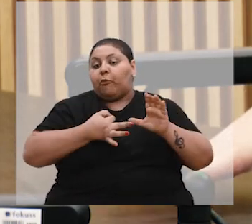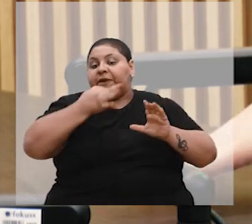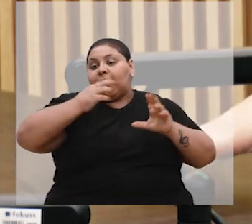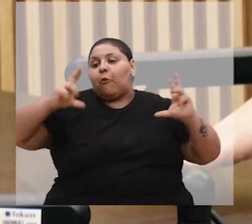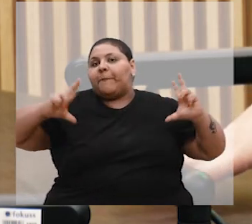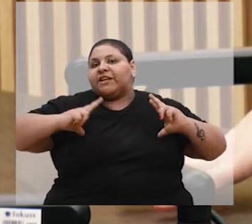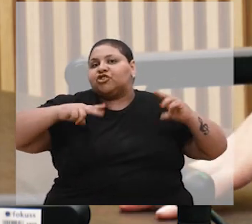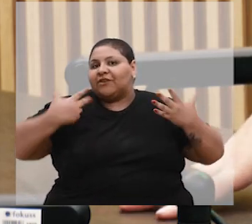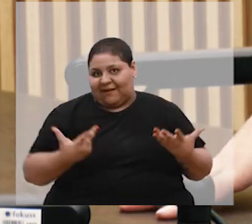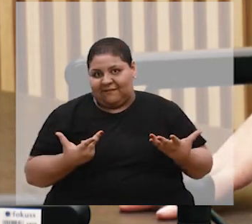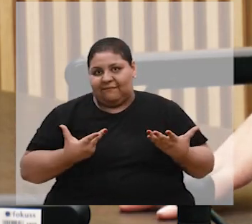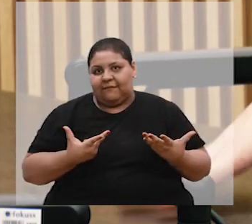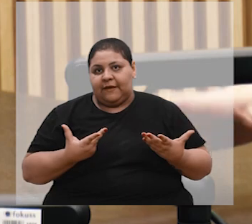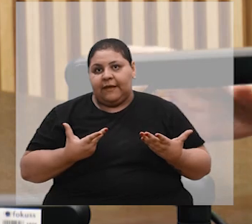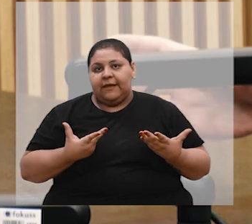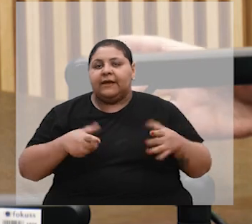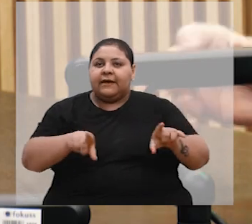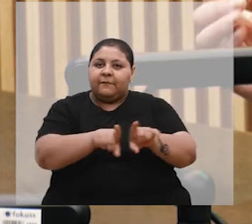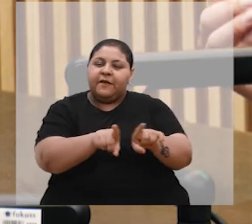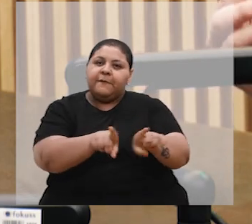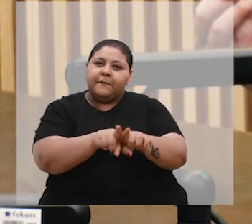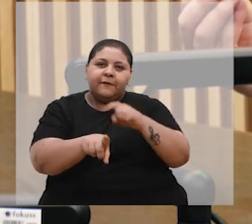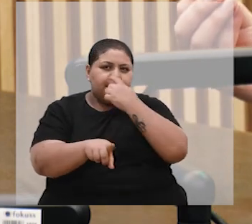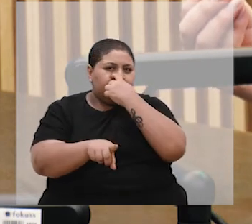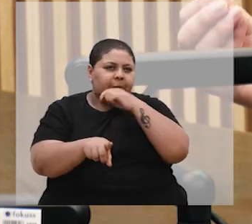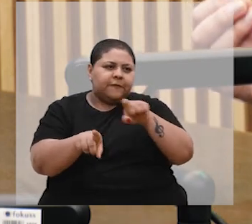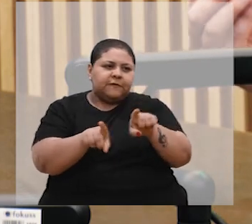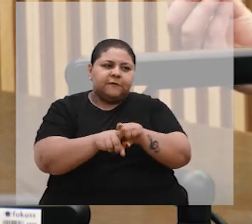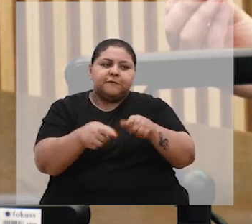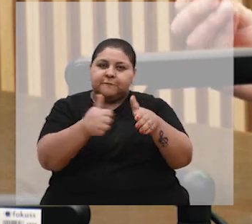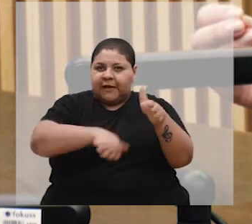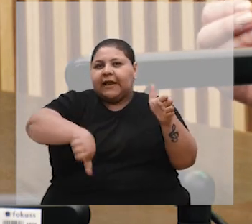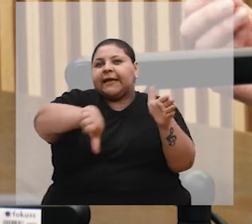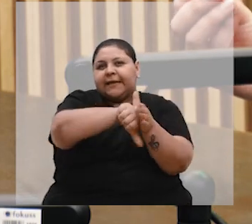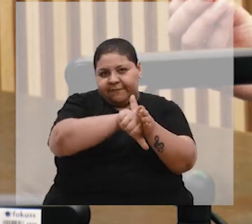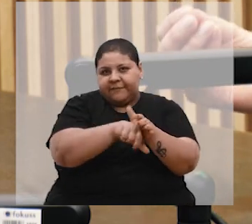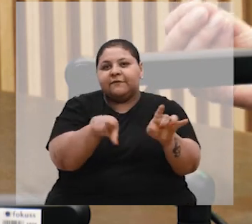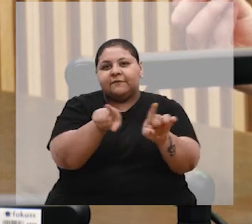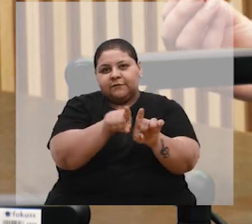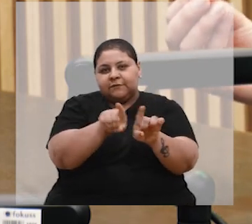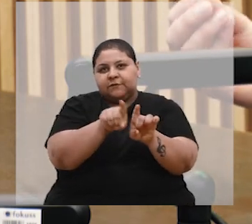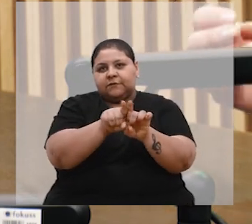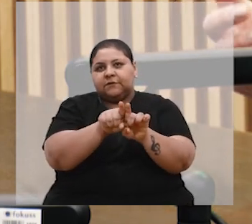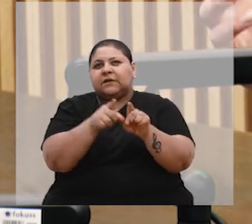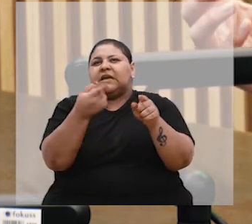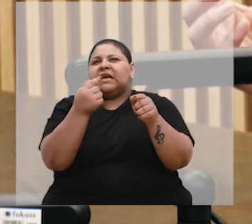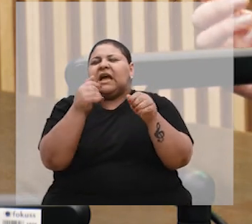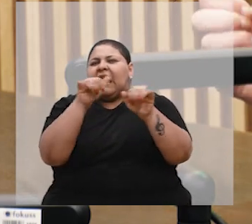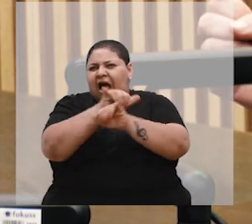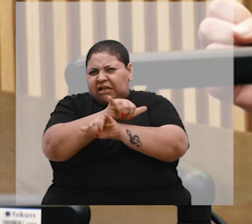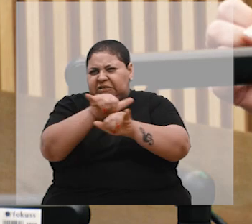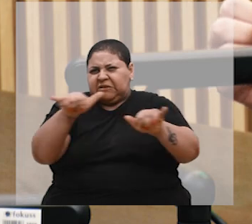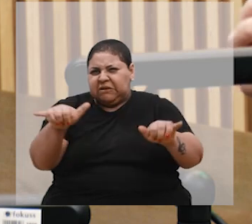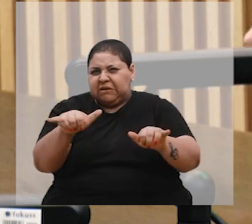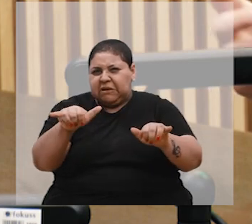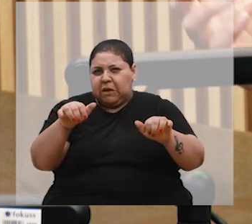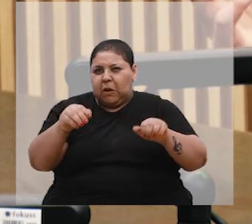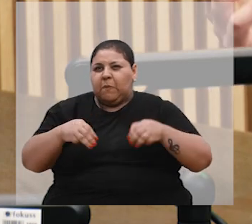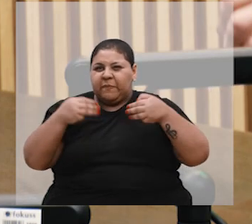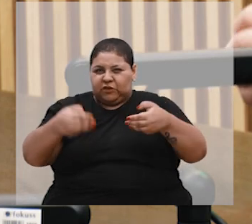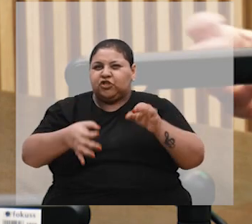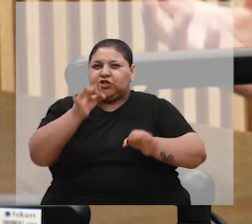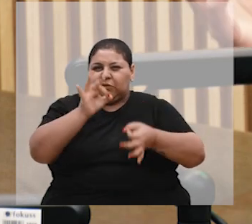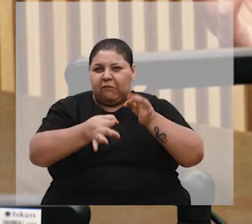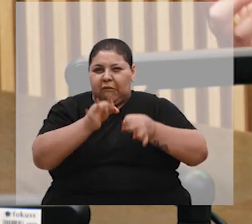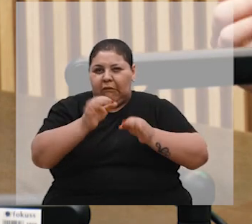urna, ela é crime. Claro que, se a gente for observar os dados, né, o Ministério da Justiça faz um